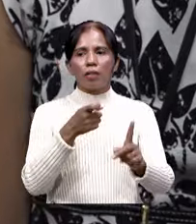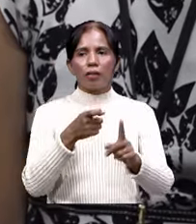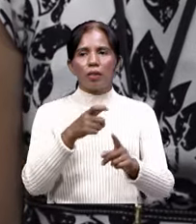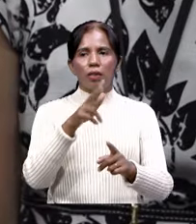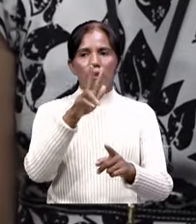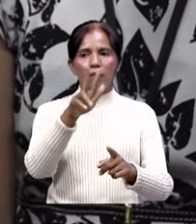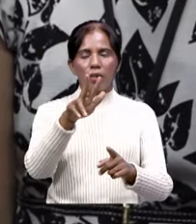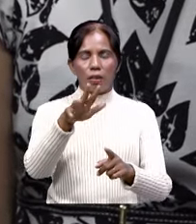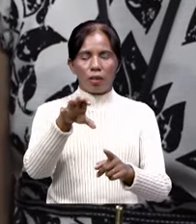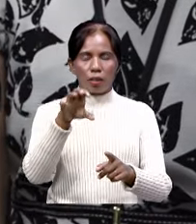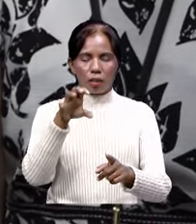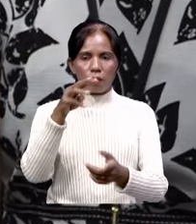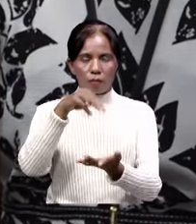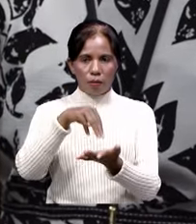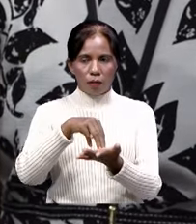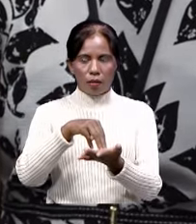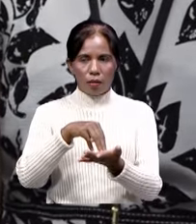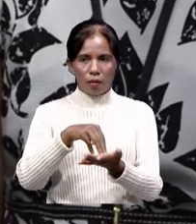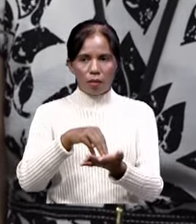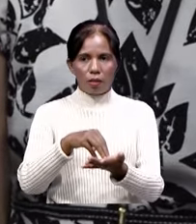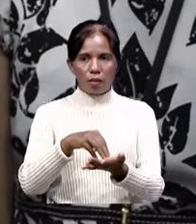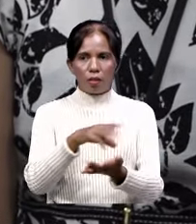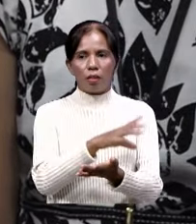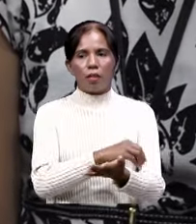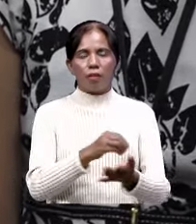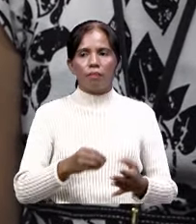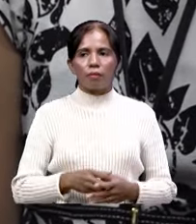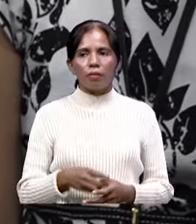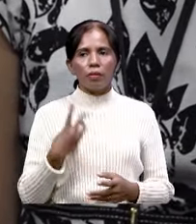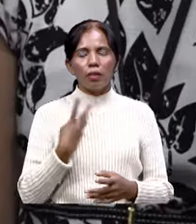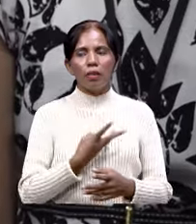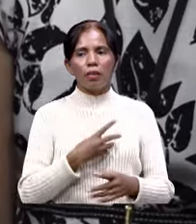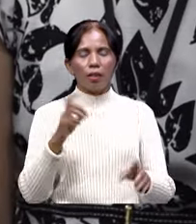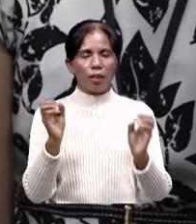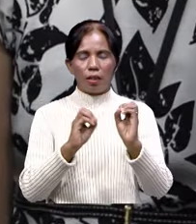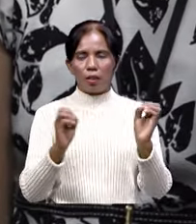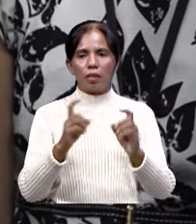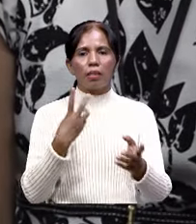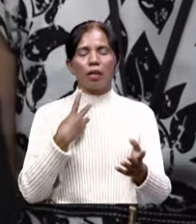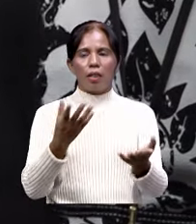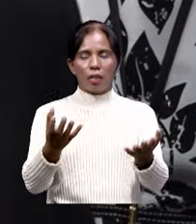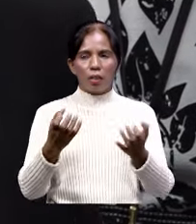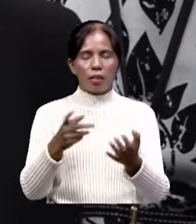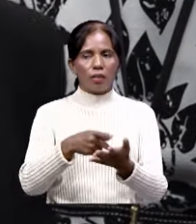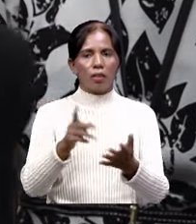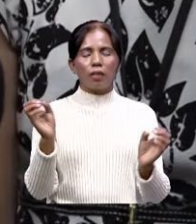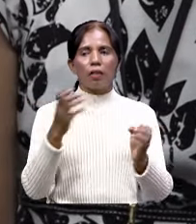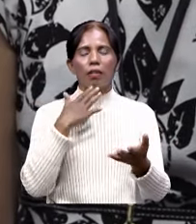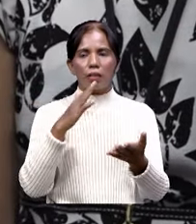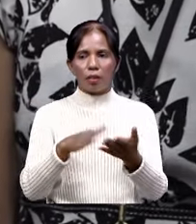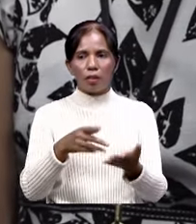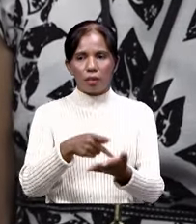tu kotum 300 milyon sen ne ma 97 selu dia kala ne kan ne vita la lika ta kara kusi tu selu la dia kna ade tu selu